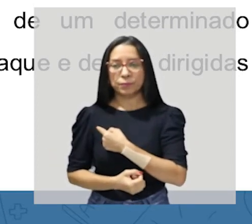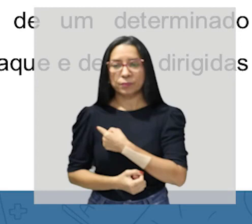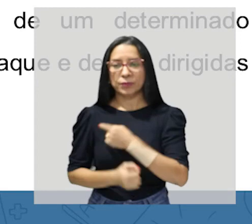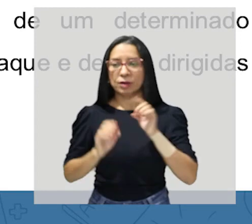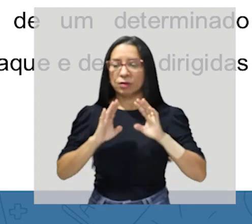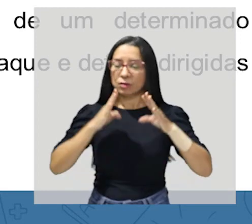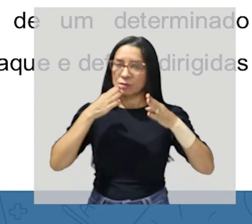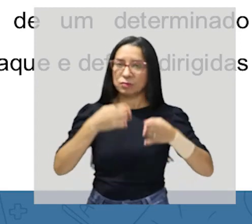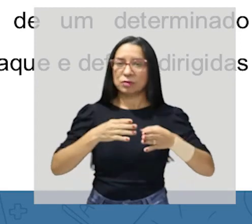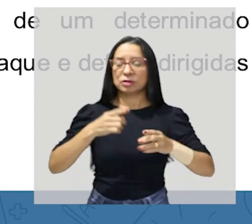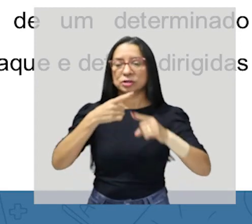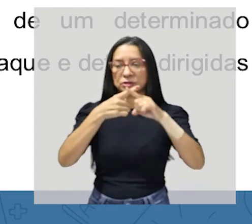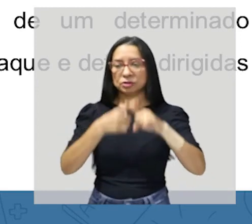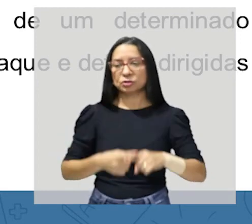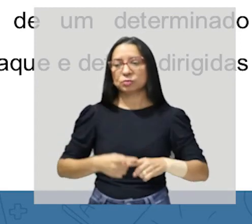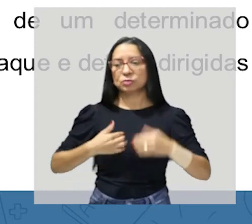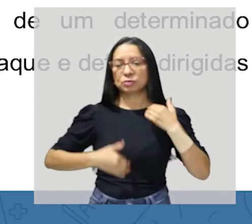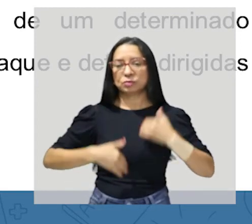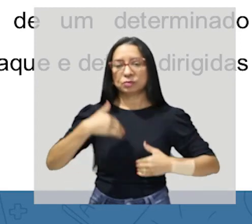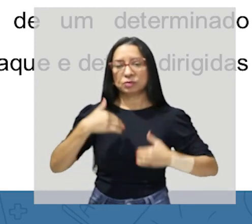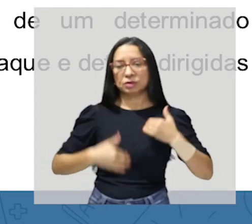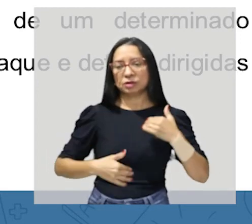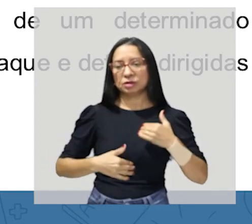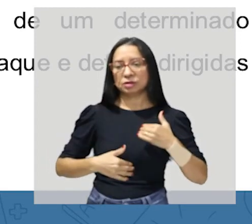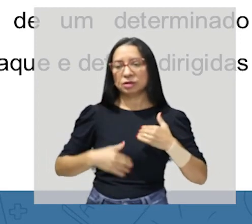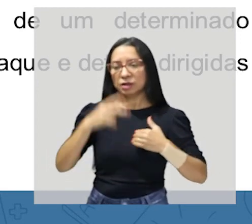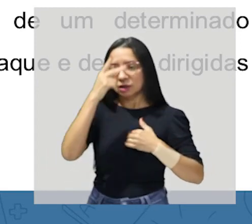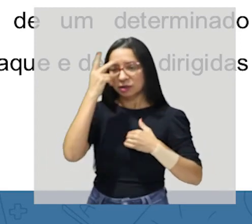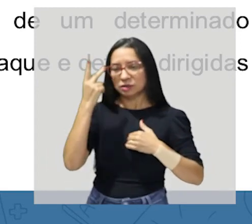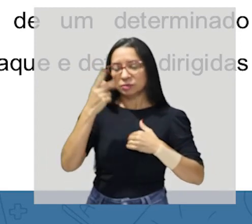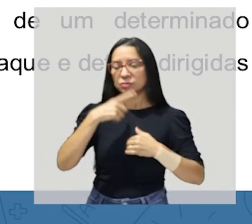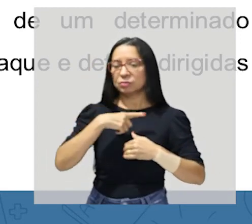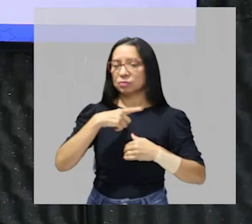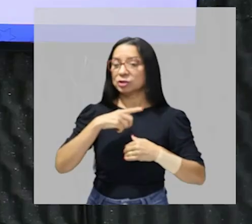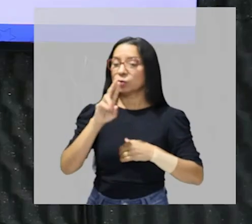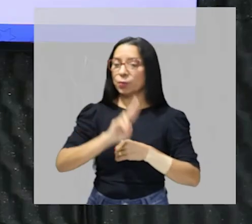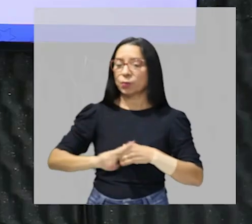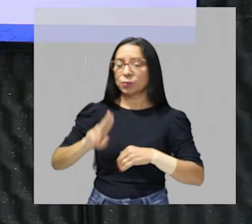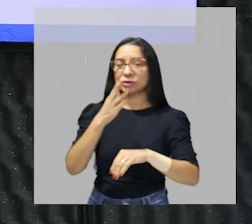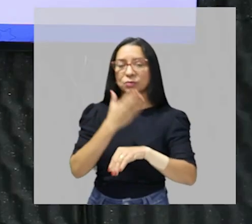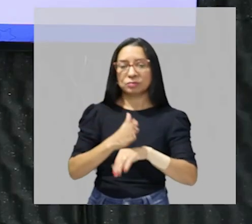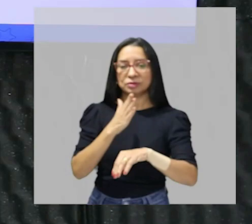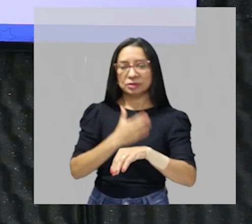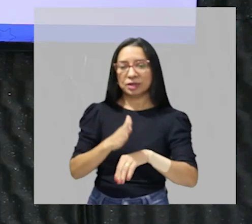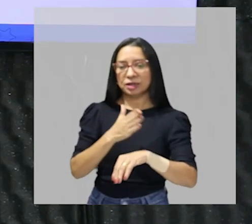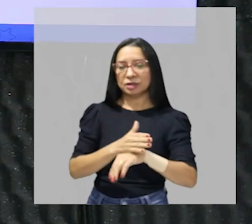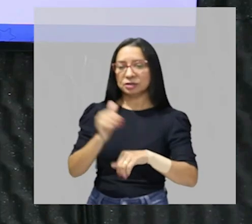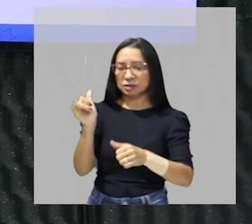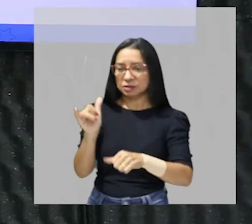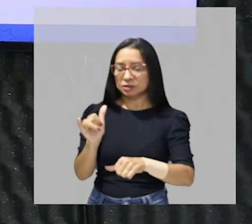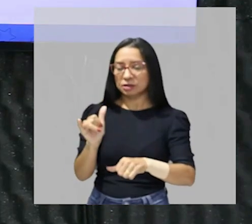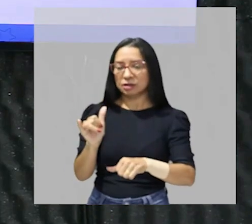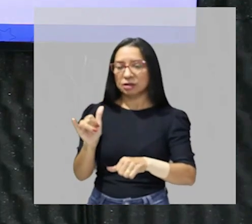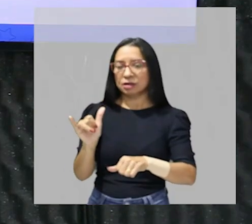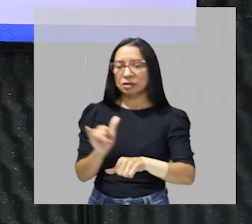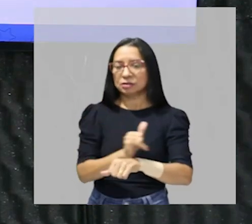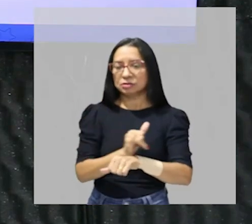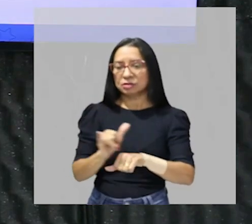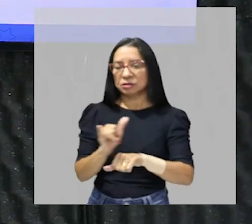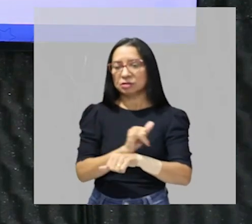disputas corporais, nas quais os participantes empregam técnicas, táticas e estratégias